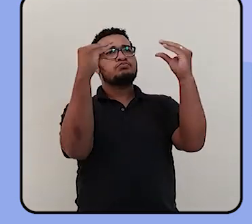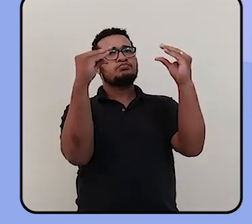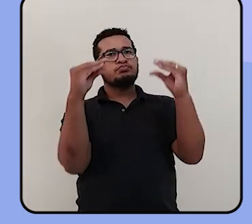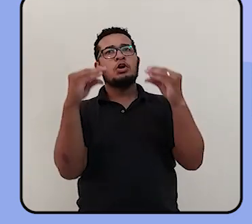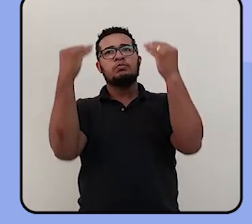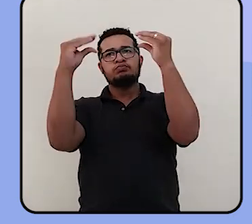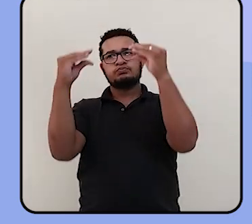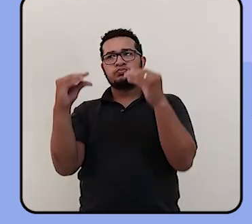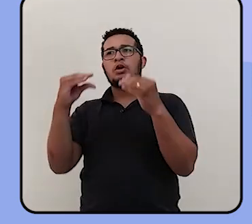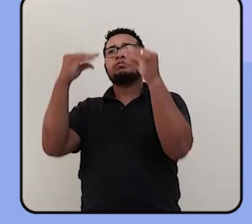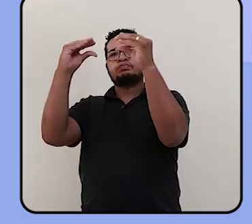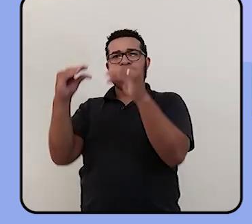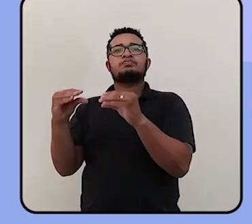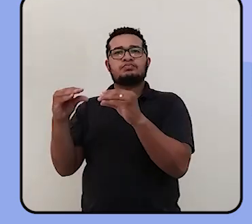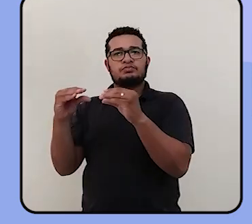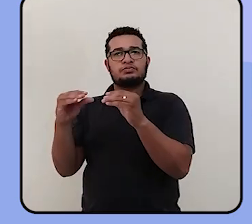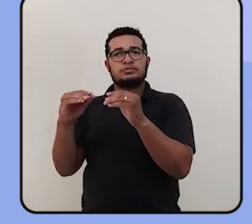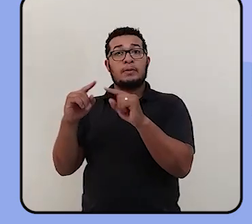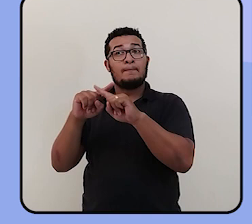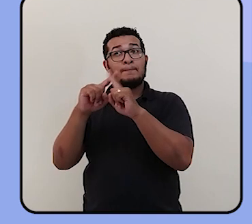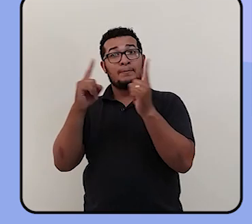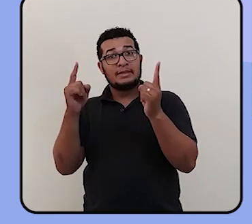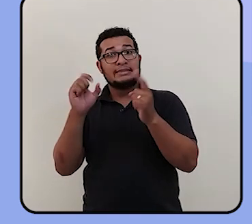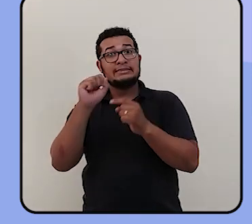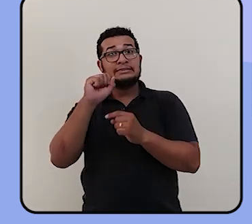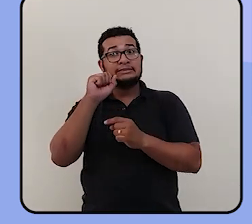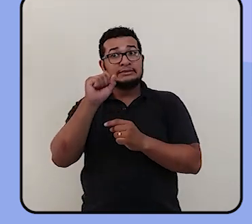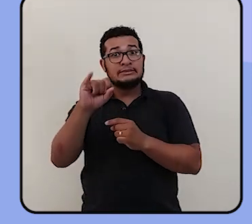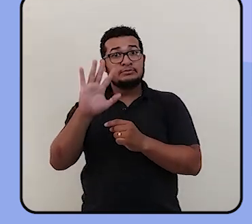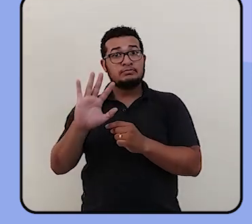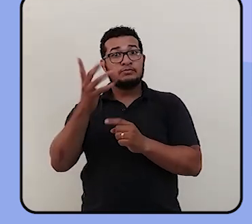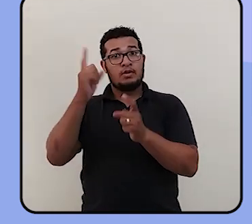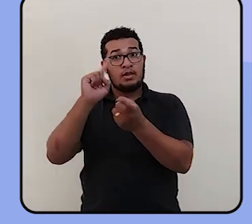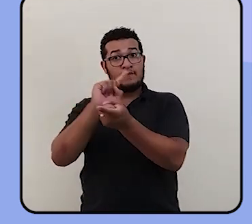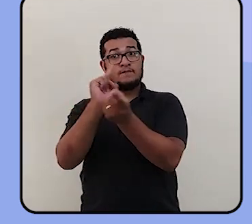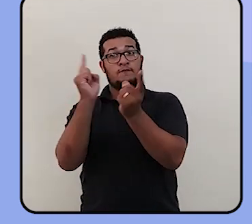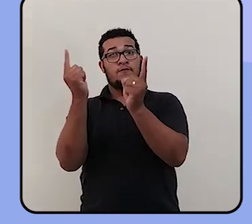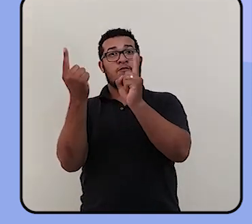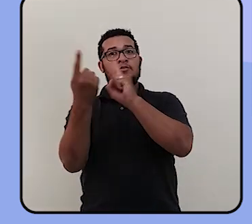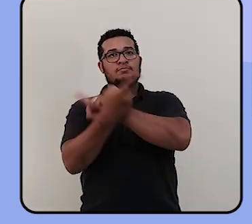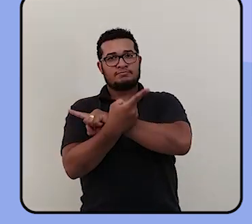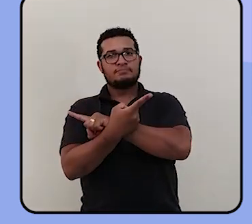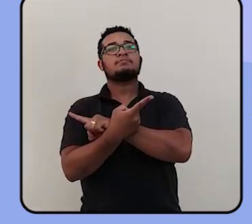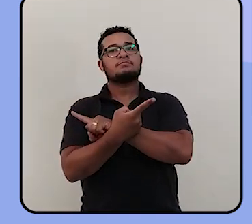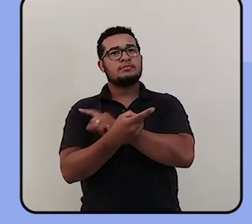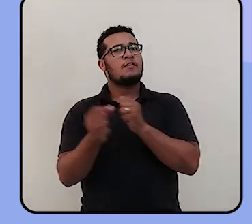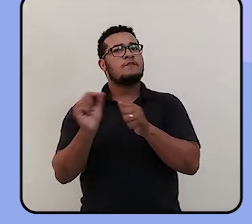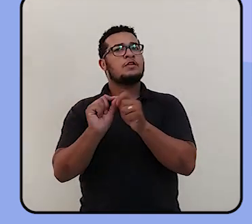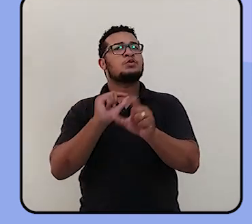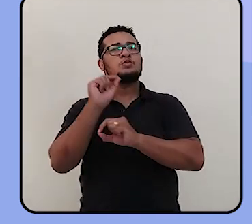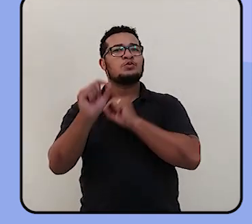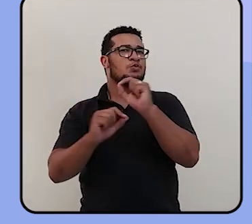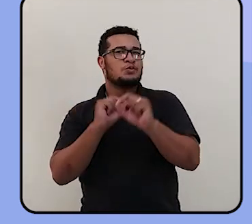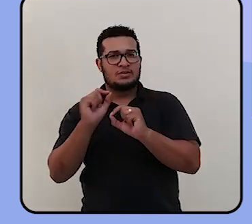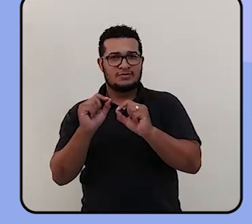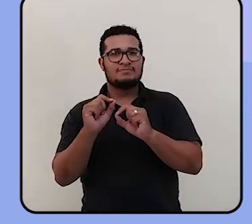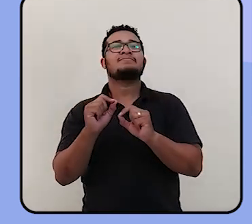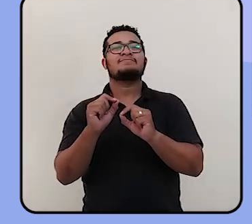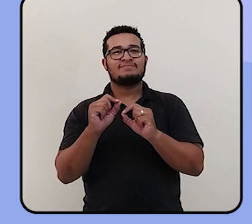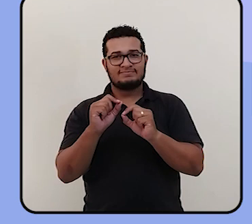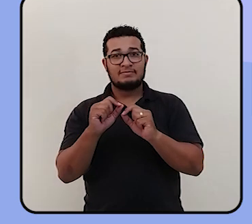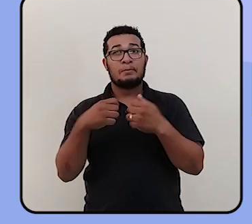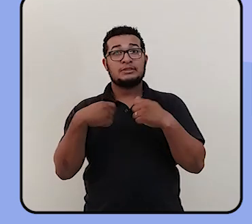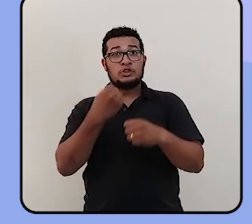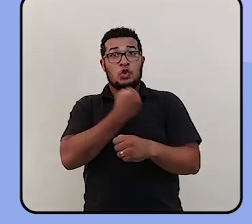razão o número de cima e o número de baixo. Mas, quando ela é inversamente proporcional, então você tem